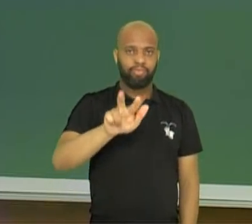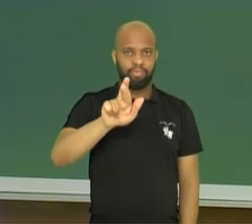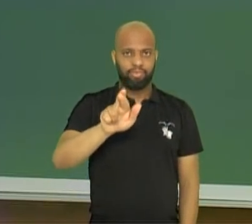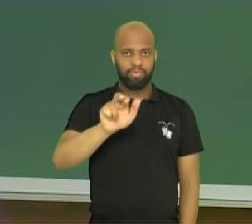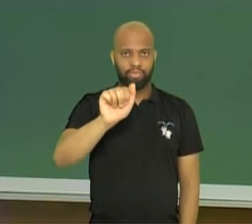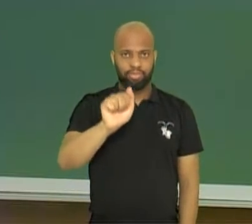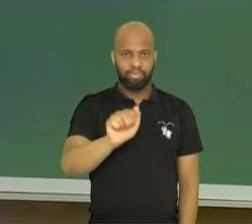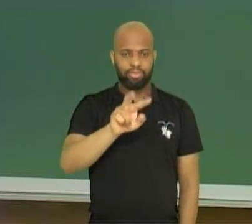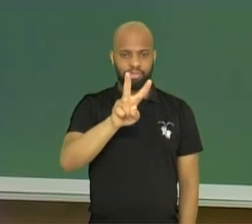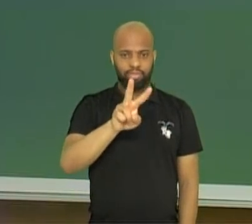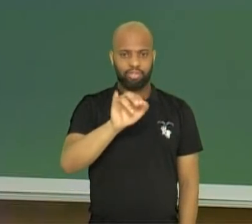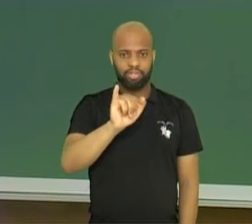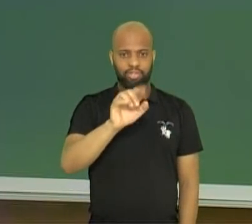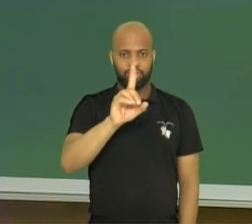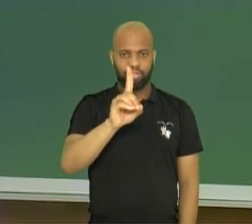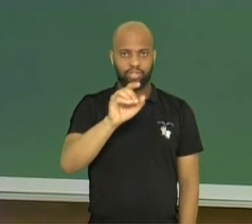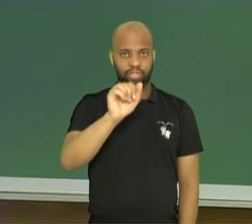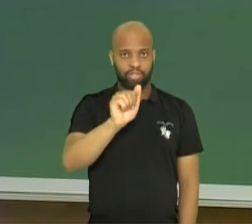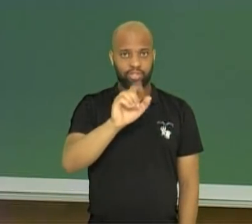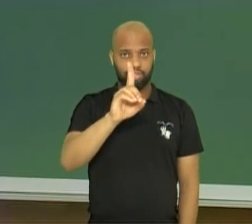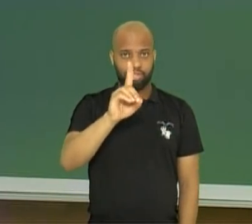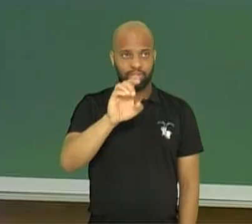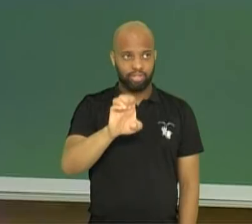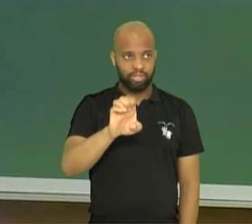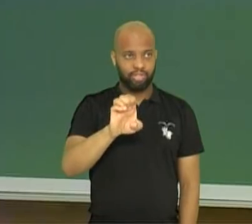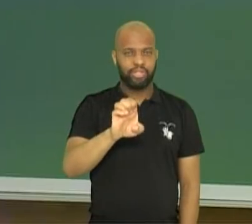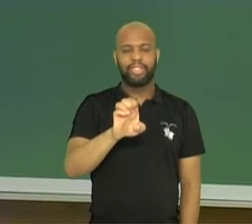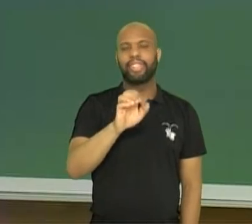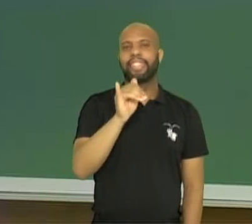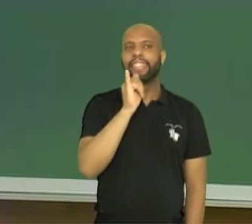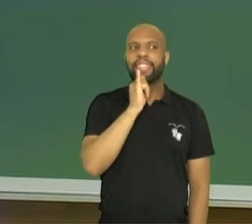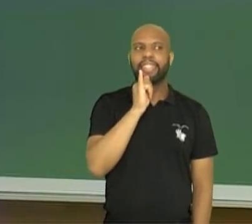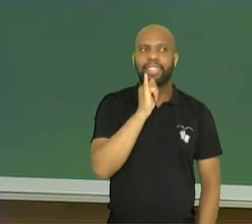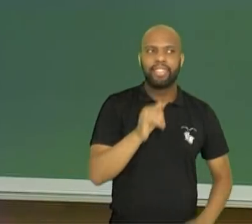quê? Né? Você olha assim, falta de